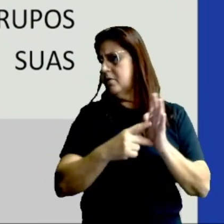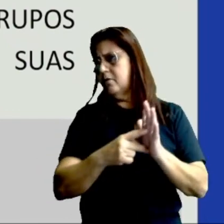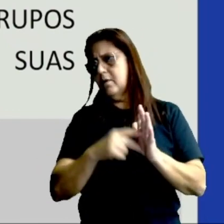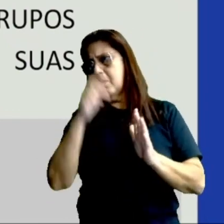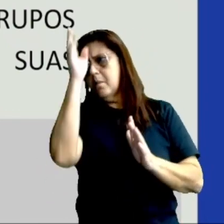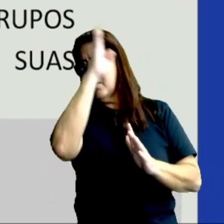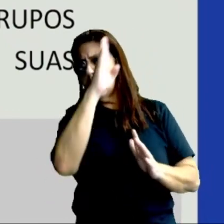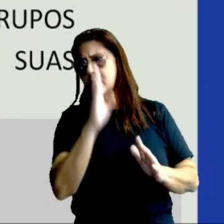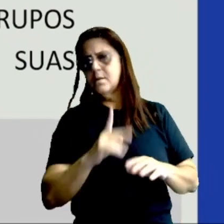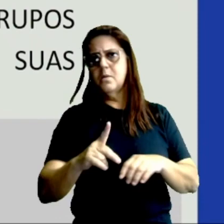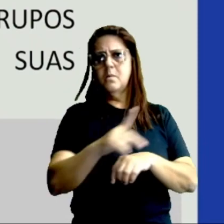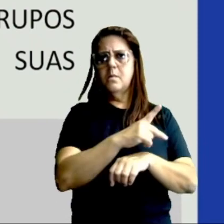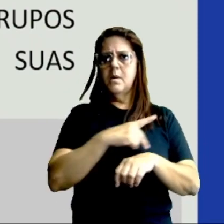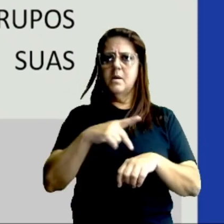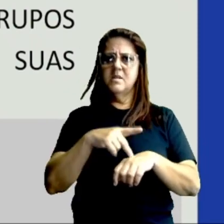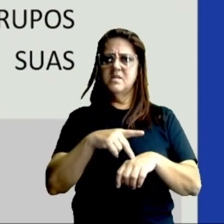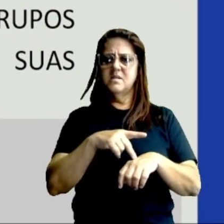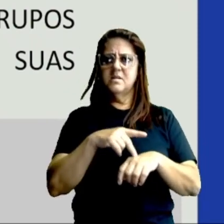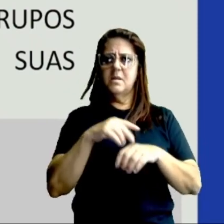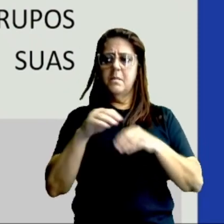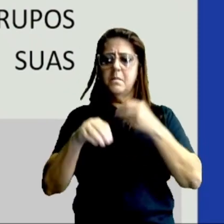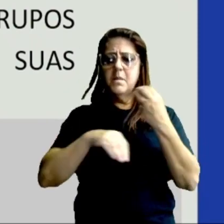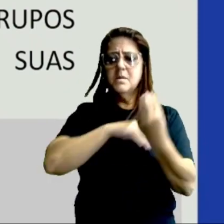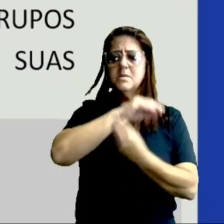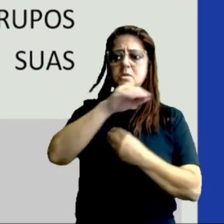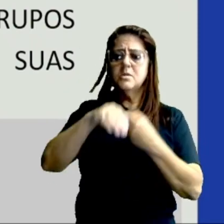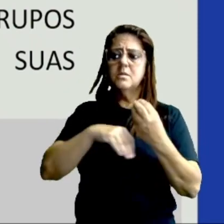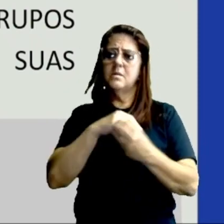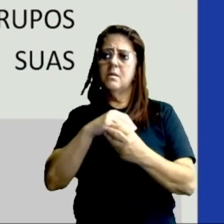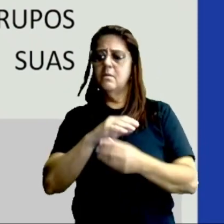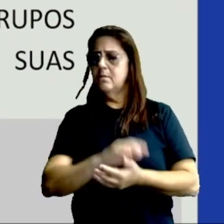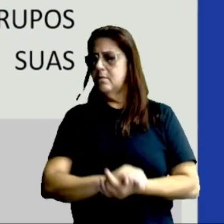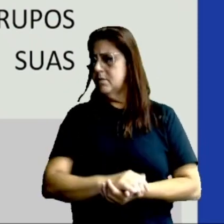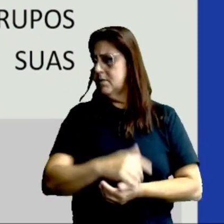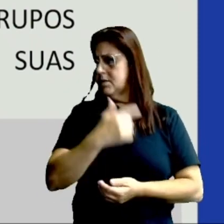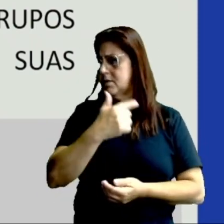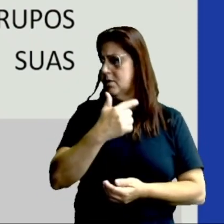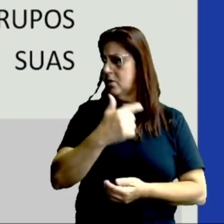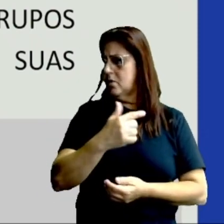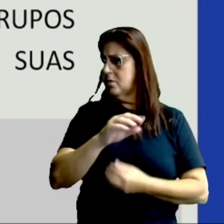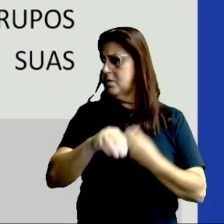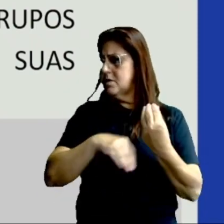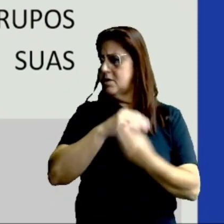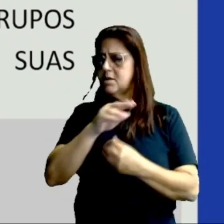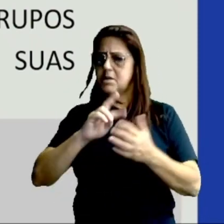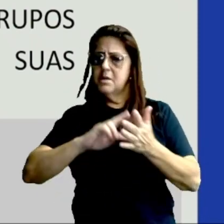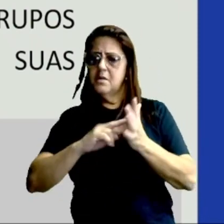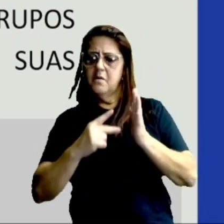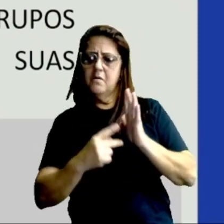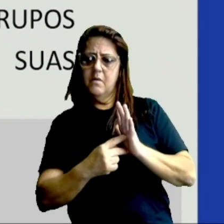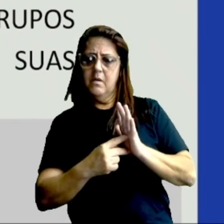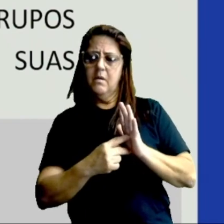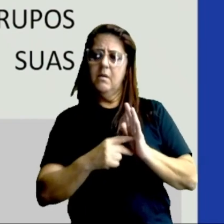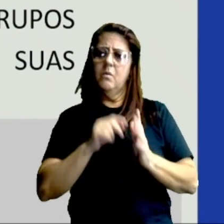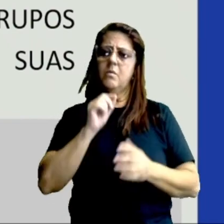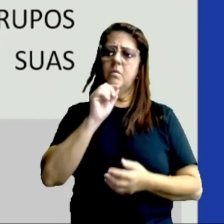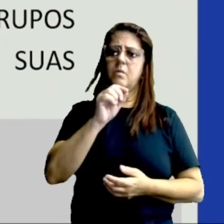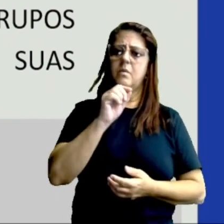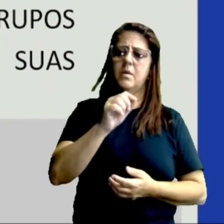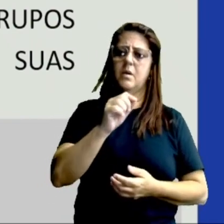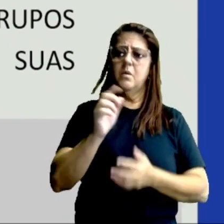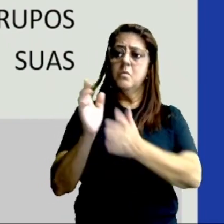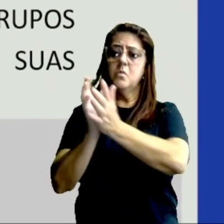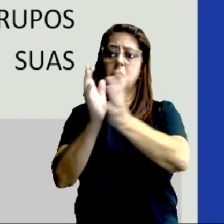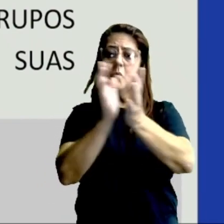dizer que o Brasil é um país de miscigenação a missa geração significa dizer que os